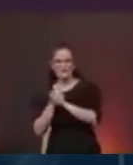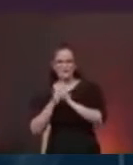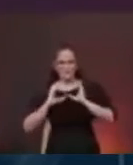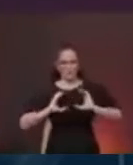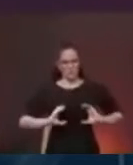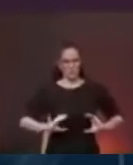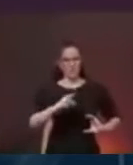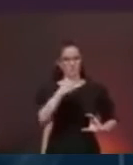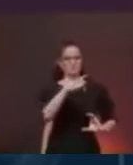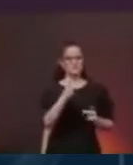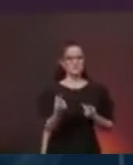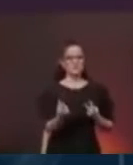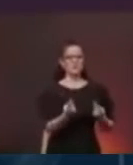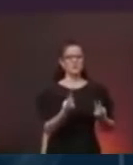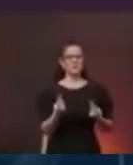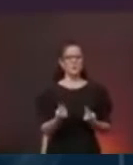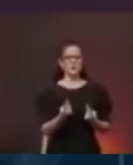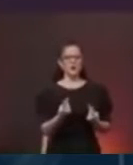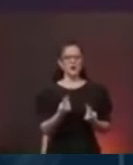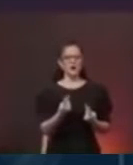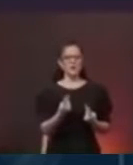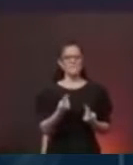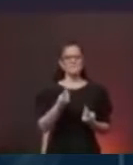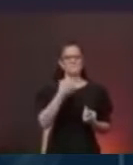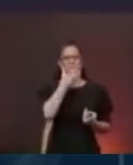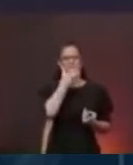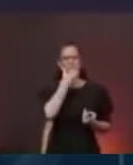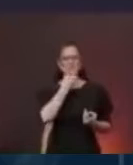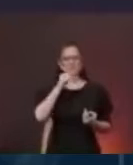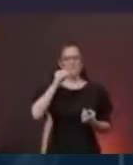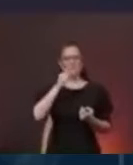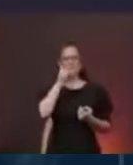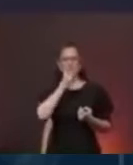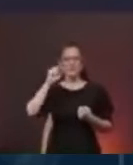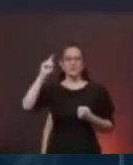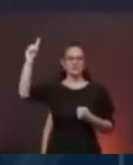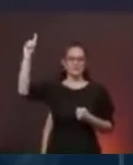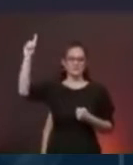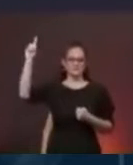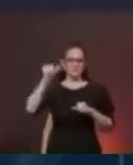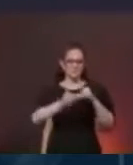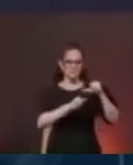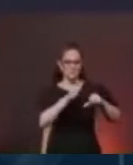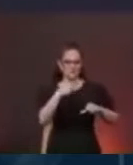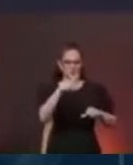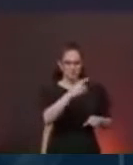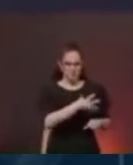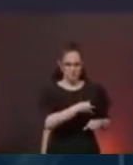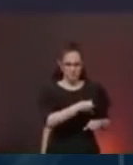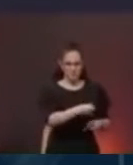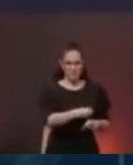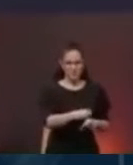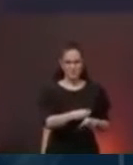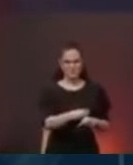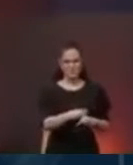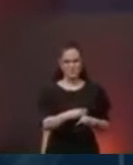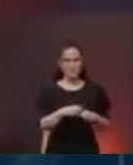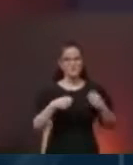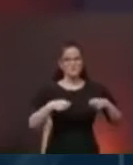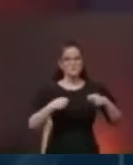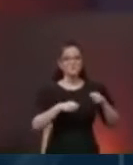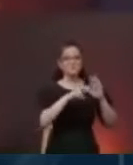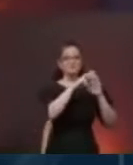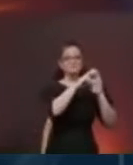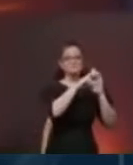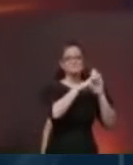Quer mudar sua esposa? Se comporte como um homem de Deus. Quer mudar seus filhos? Estabeleça